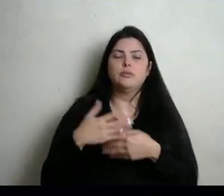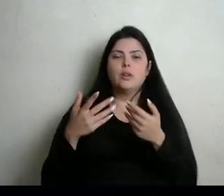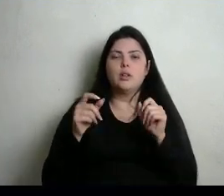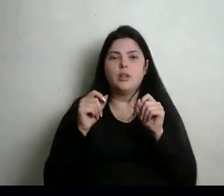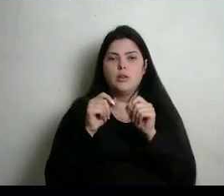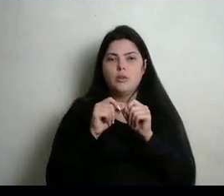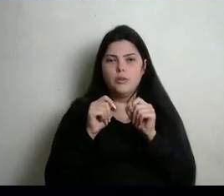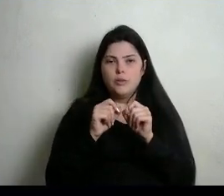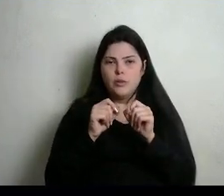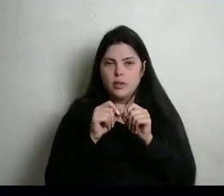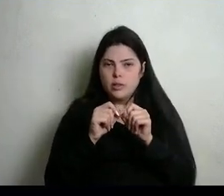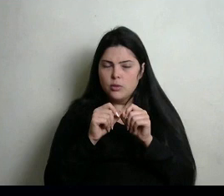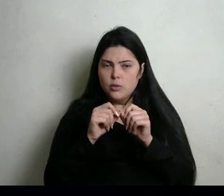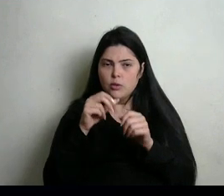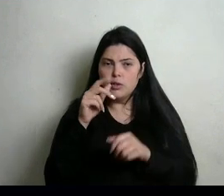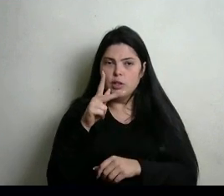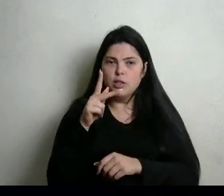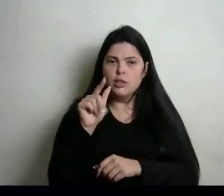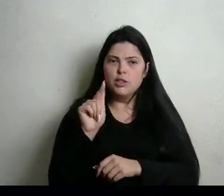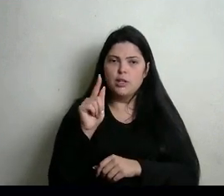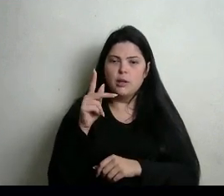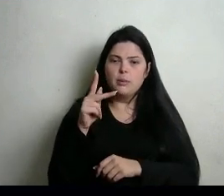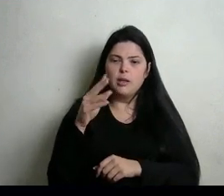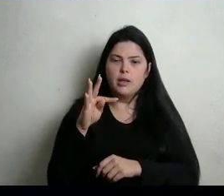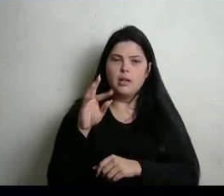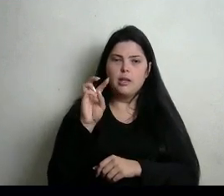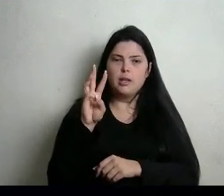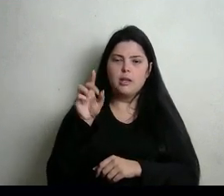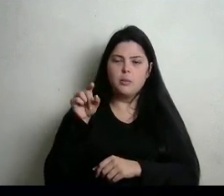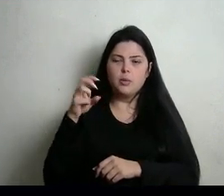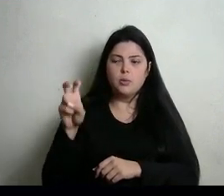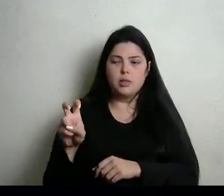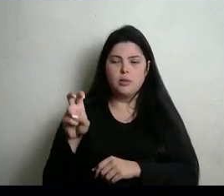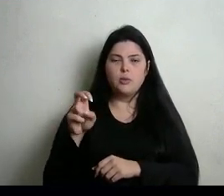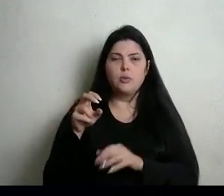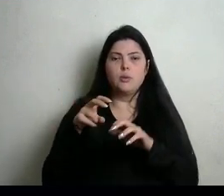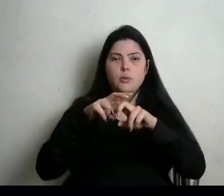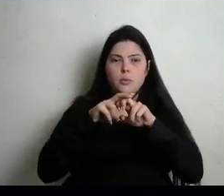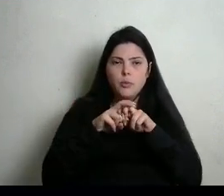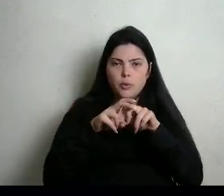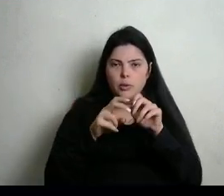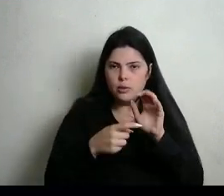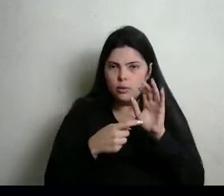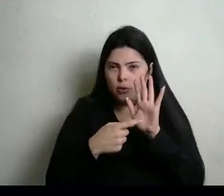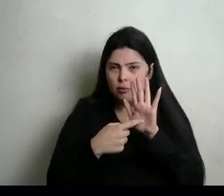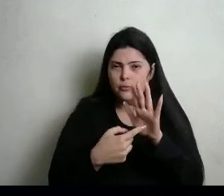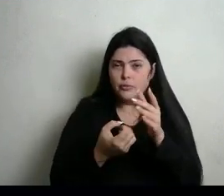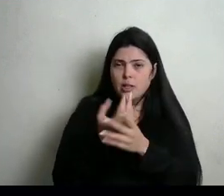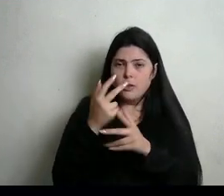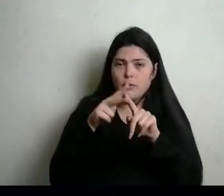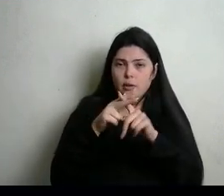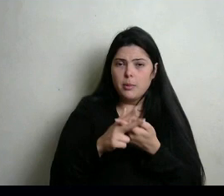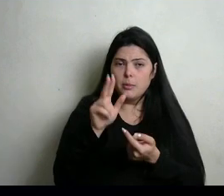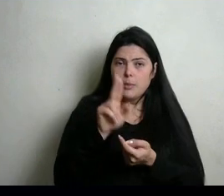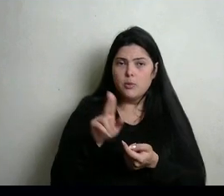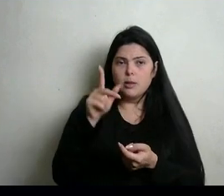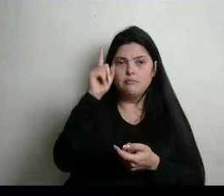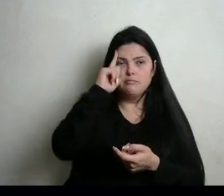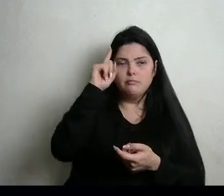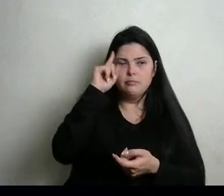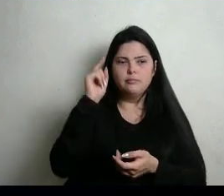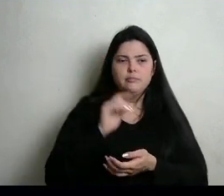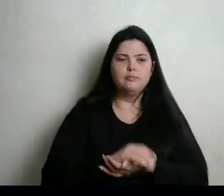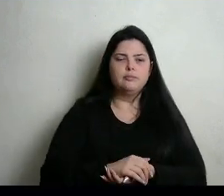usei o GPT 3.5, e para isso eu criei uma ferramenta para eu utilizar no meu dia a dia, que